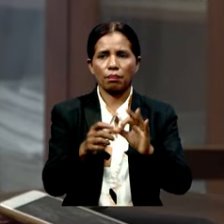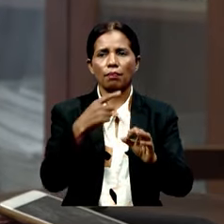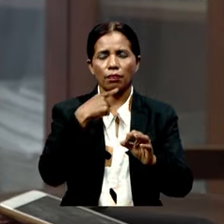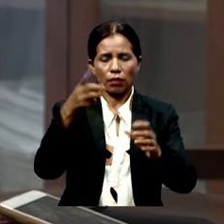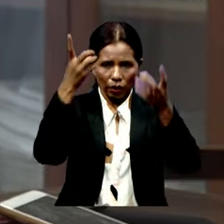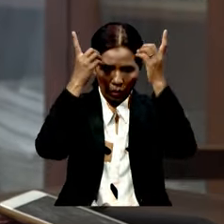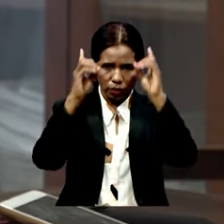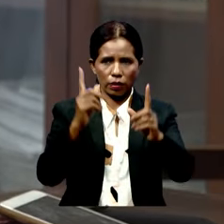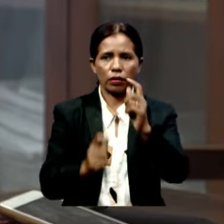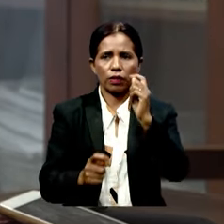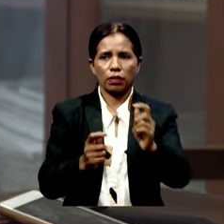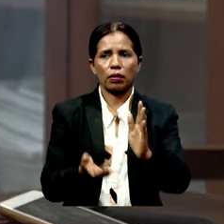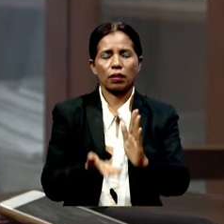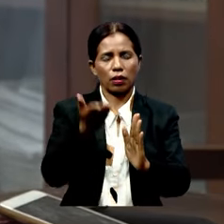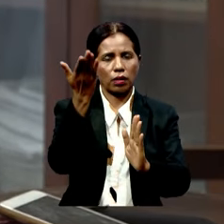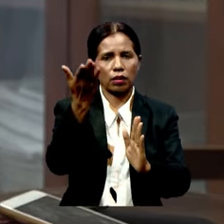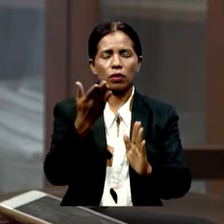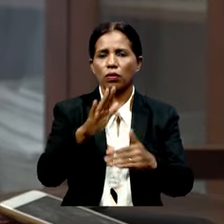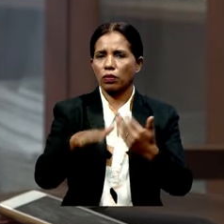decisão do Tribunal, asliu a decisão todo, e